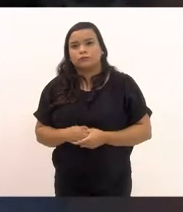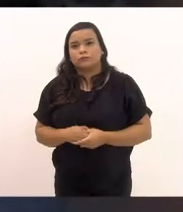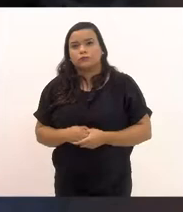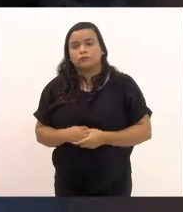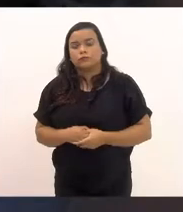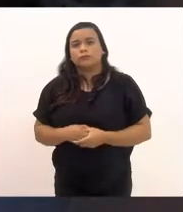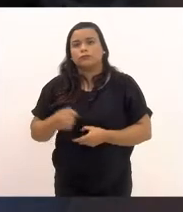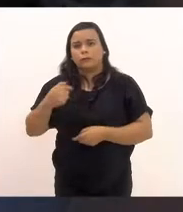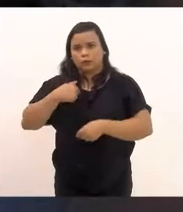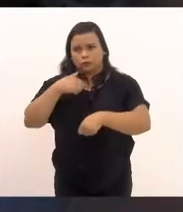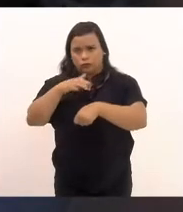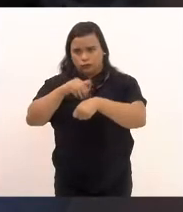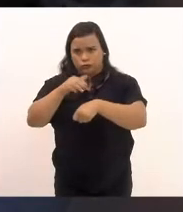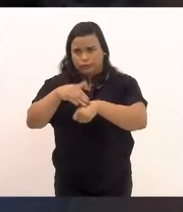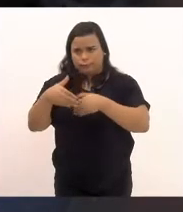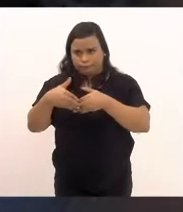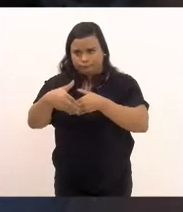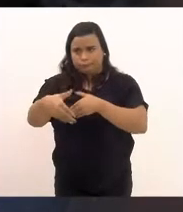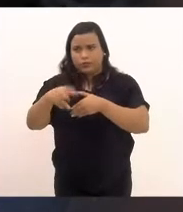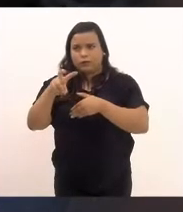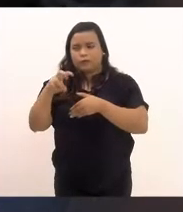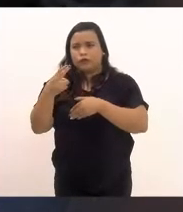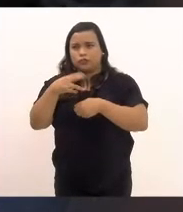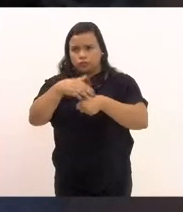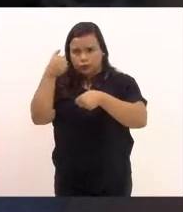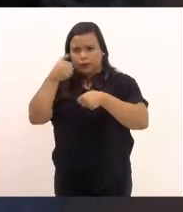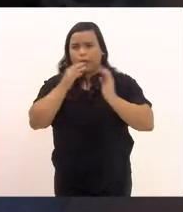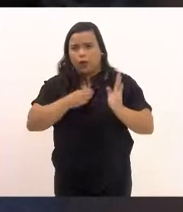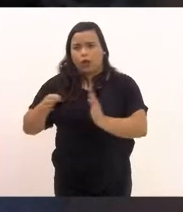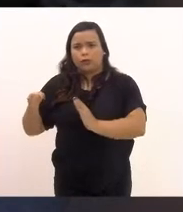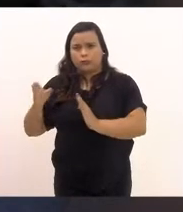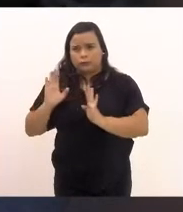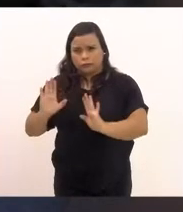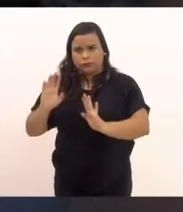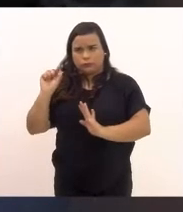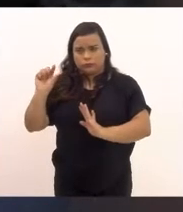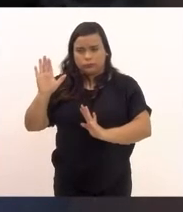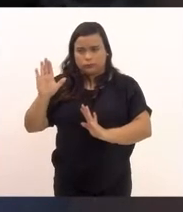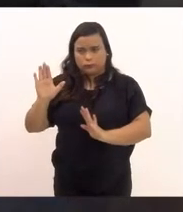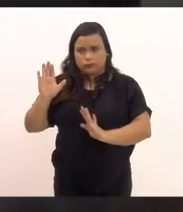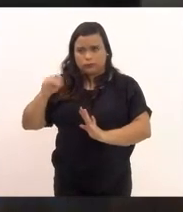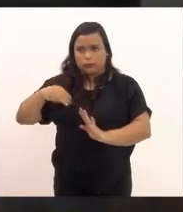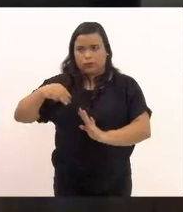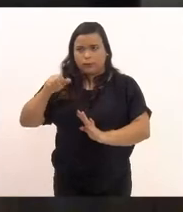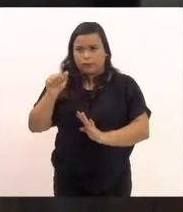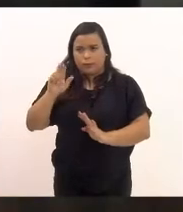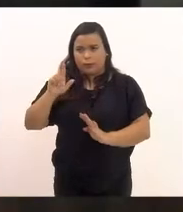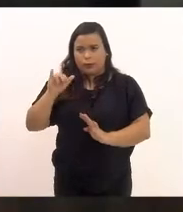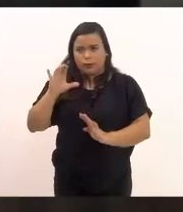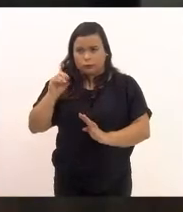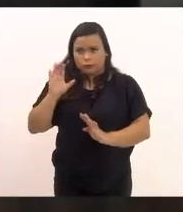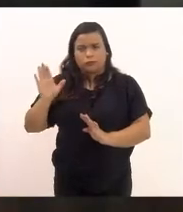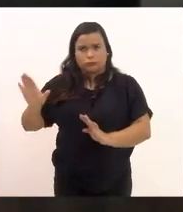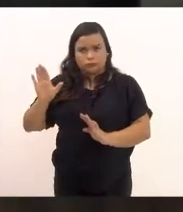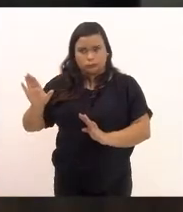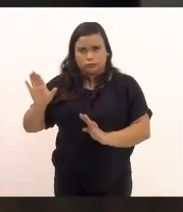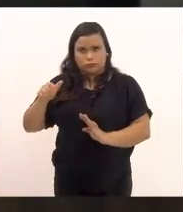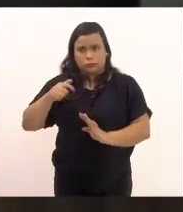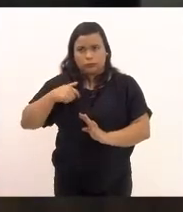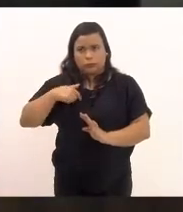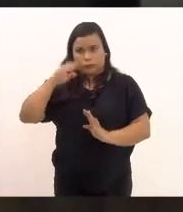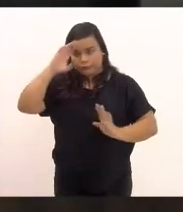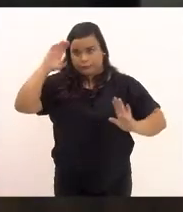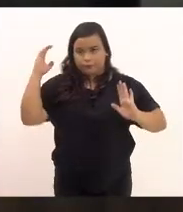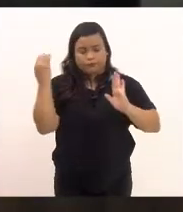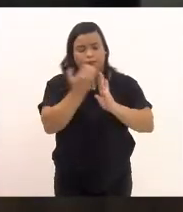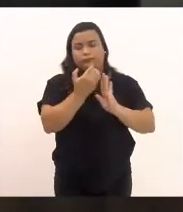Eu vou chamar daqui a pouco os trabalhos à ordem. Márcio, eu vou chamar porque eu estou indo pelo,